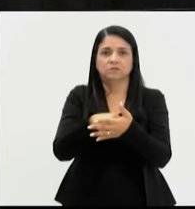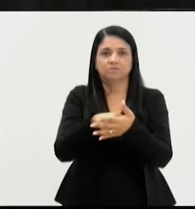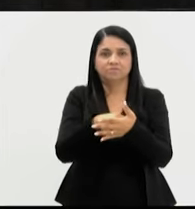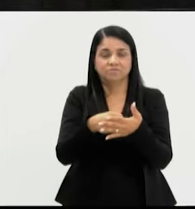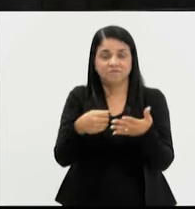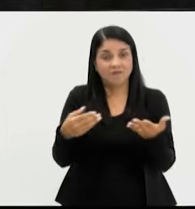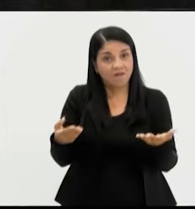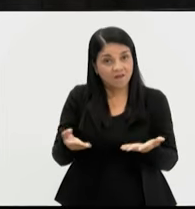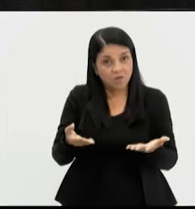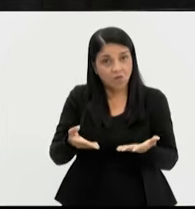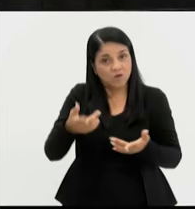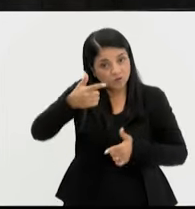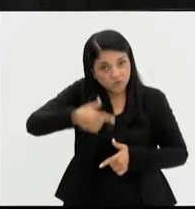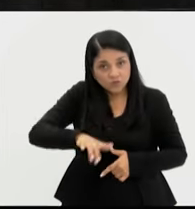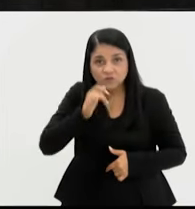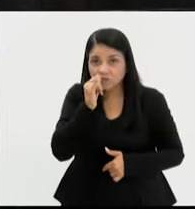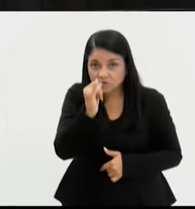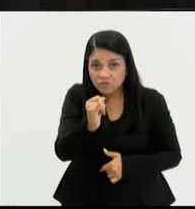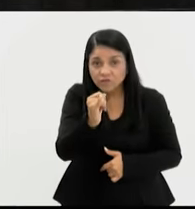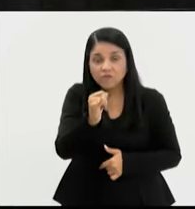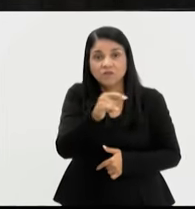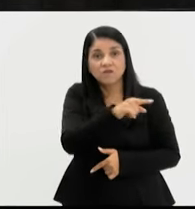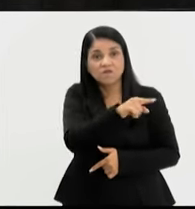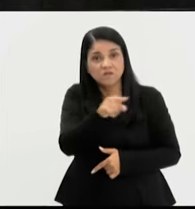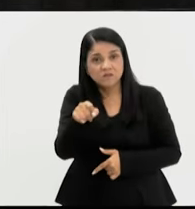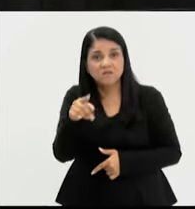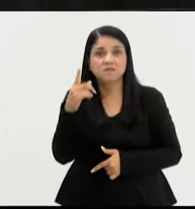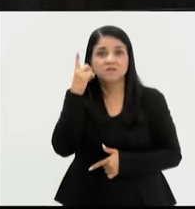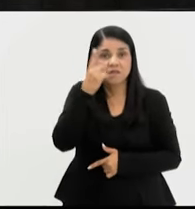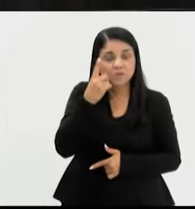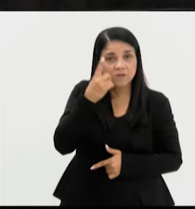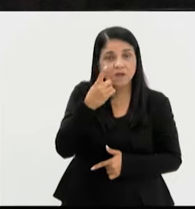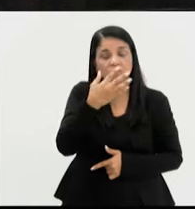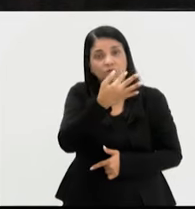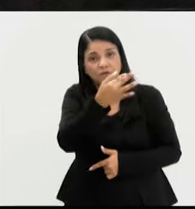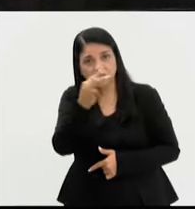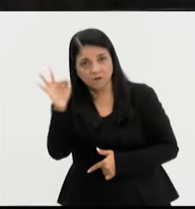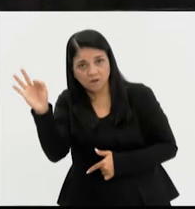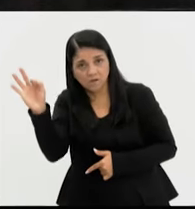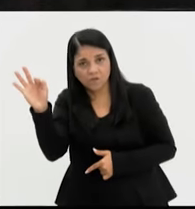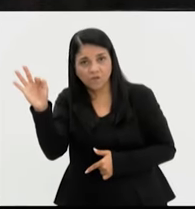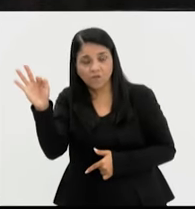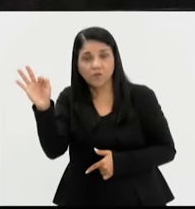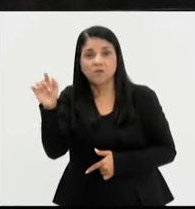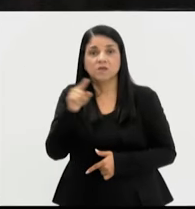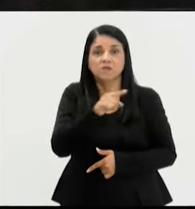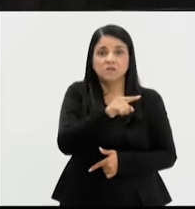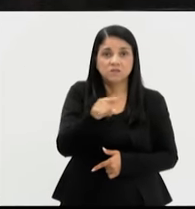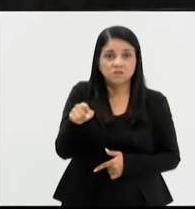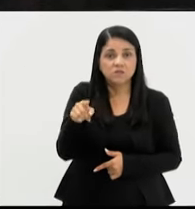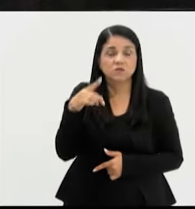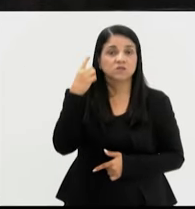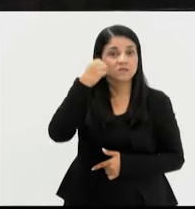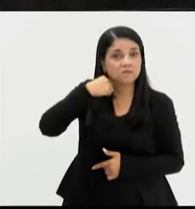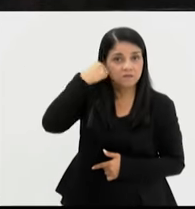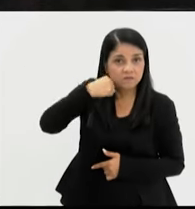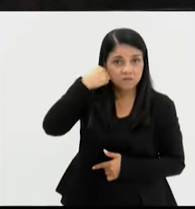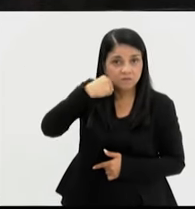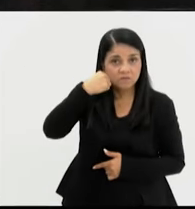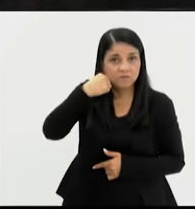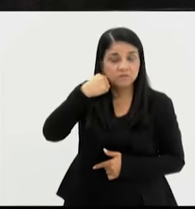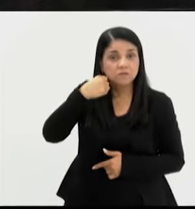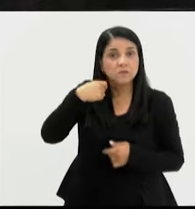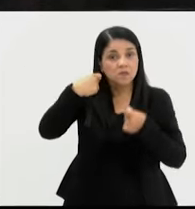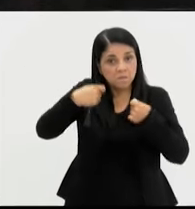mais do que nunca são os senhores Deputados Federais e senhores senadores Que Tem que